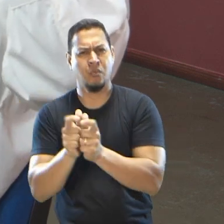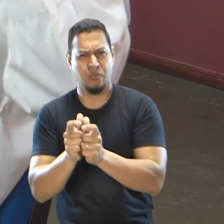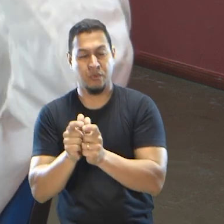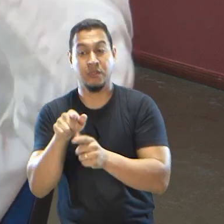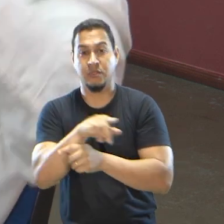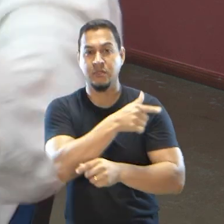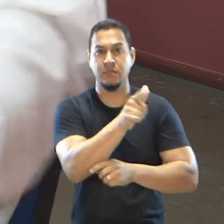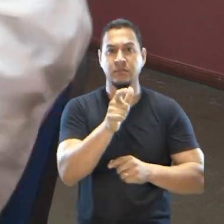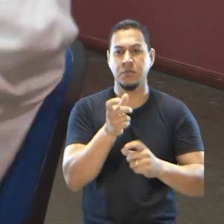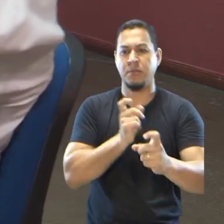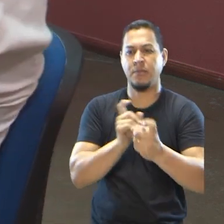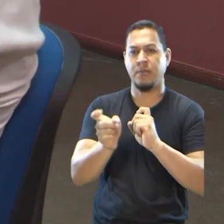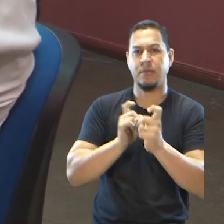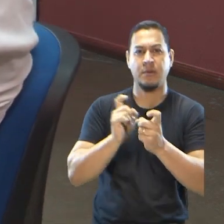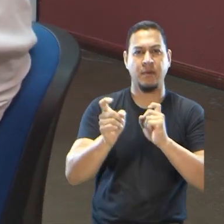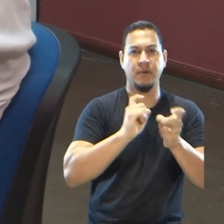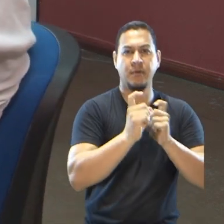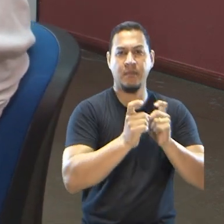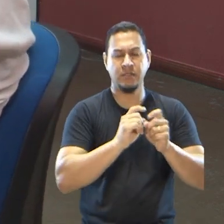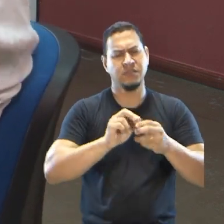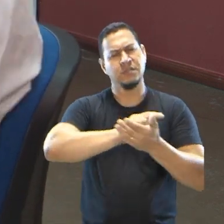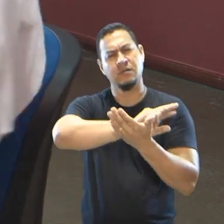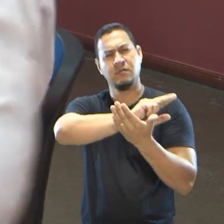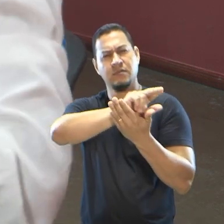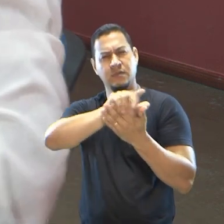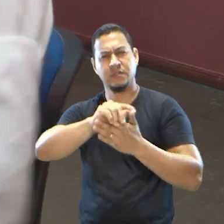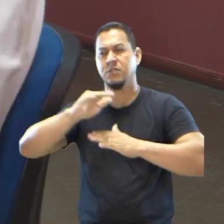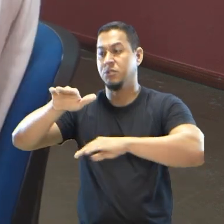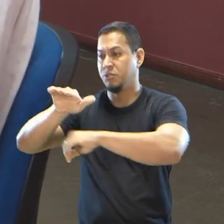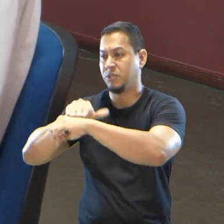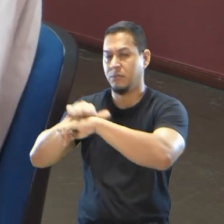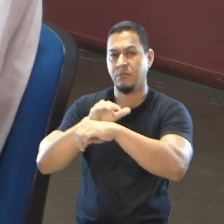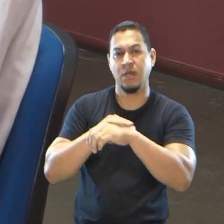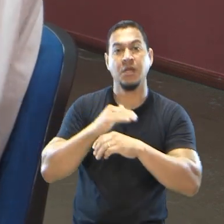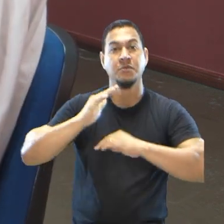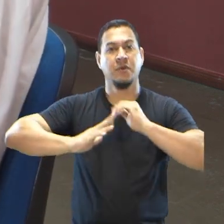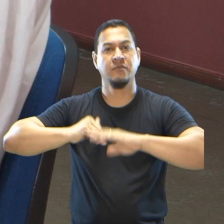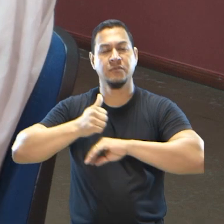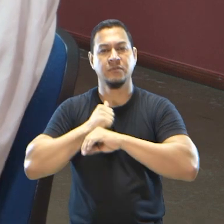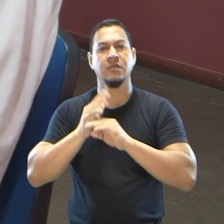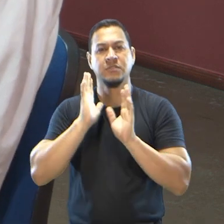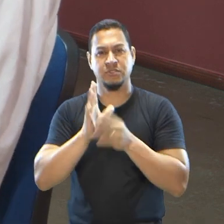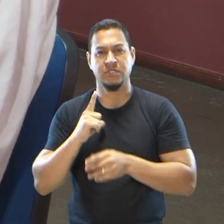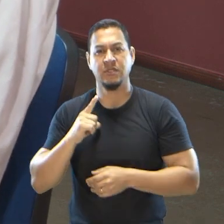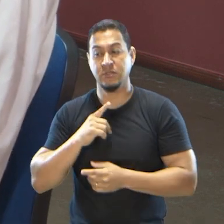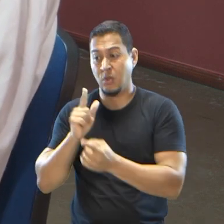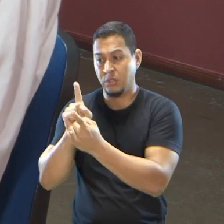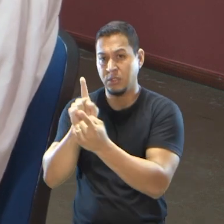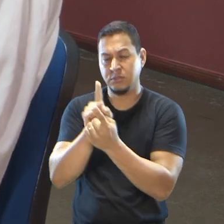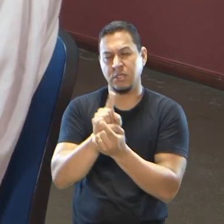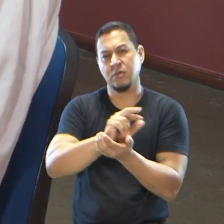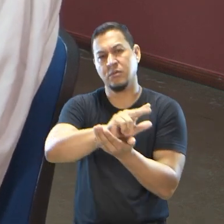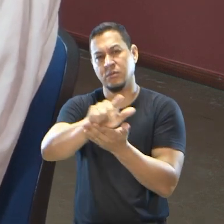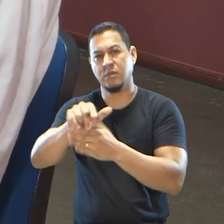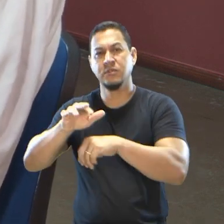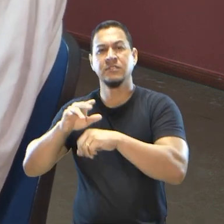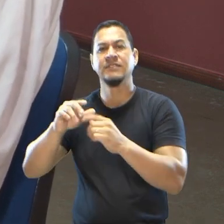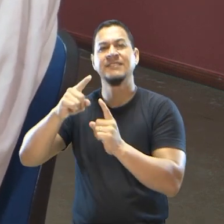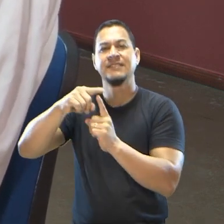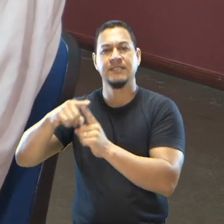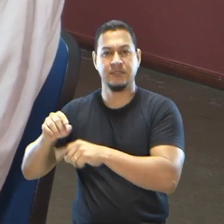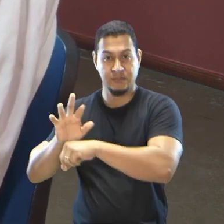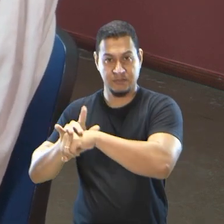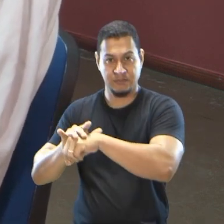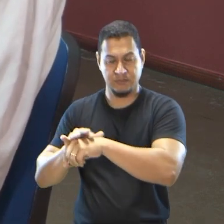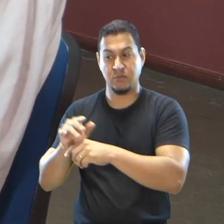são as doenças. Nós vamos falar, vai trazer profissionais que estão atendendo com essas doenças, o médico,